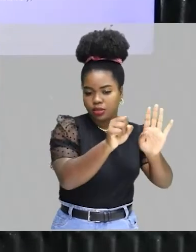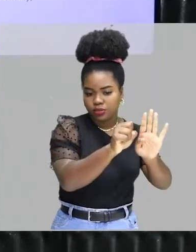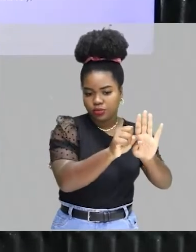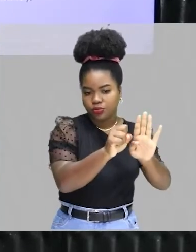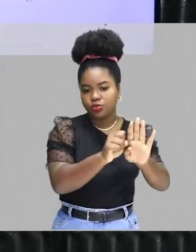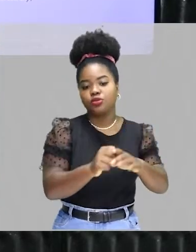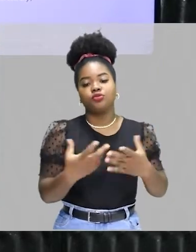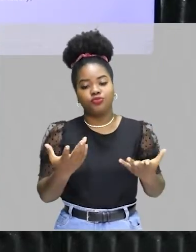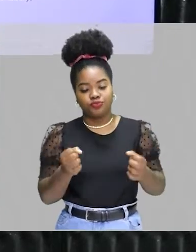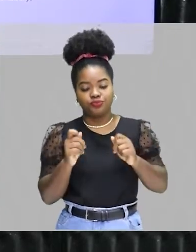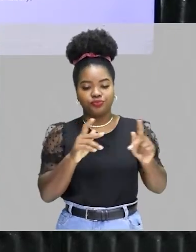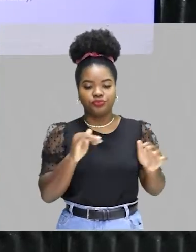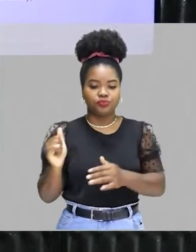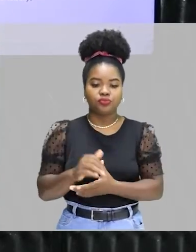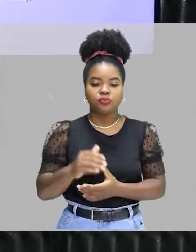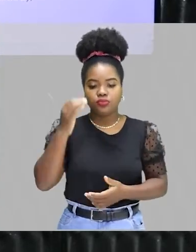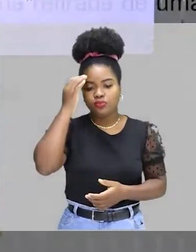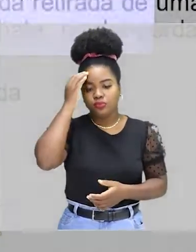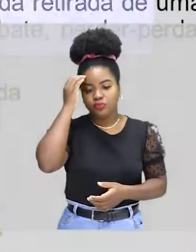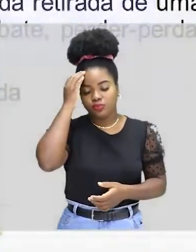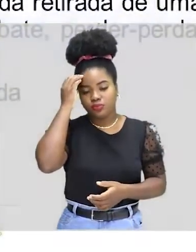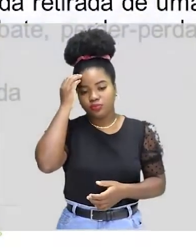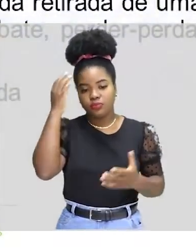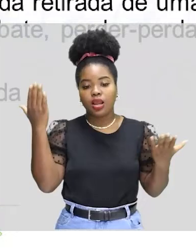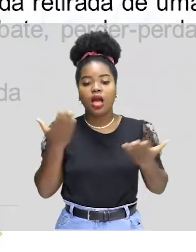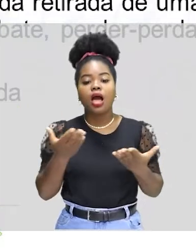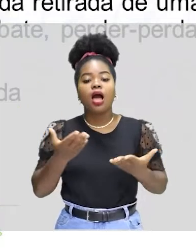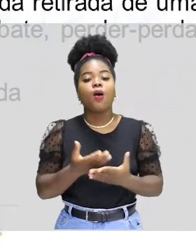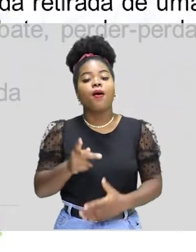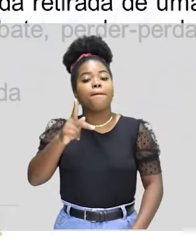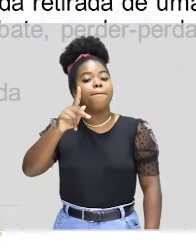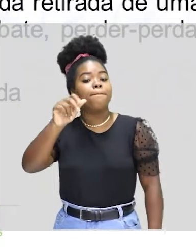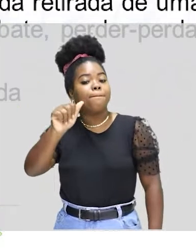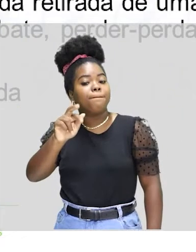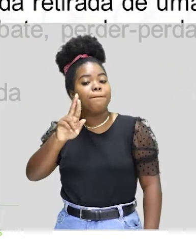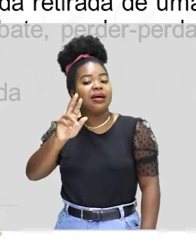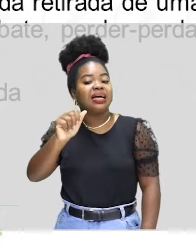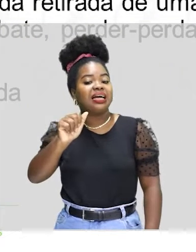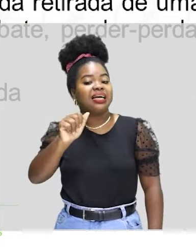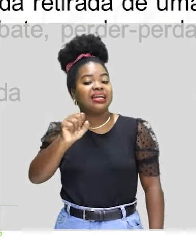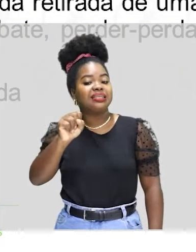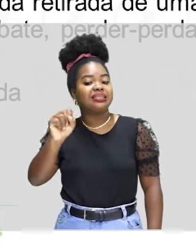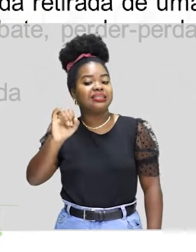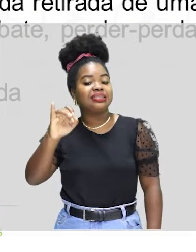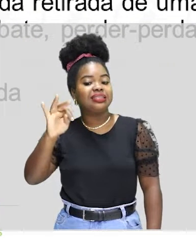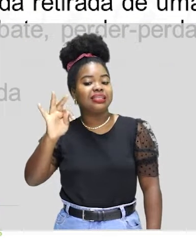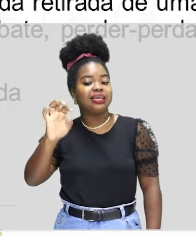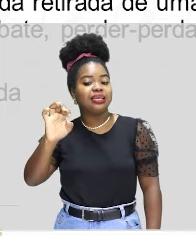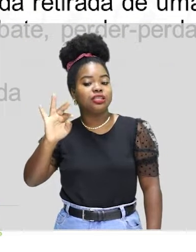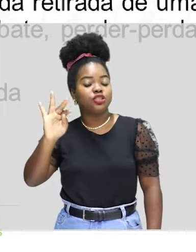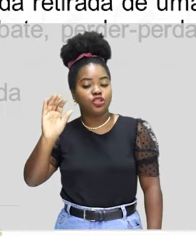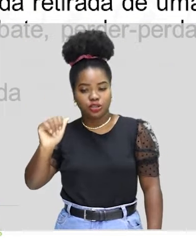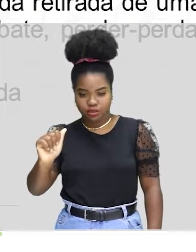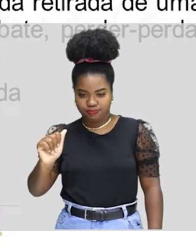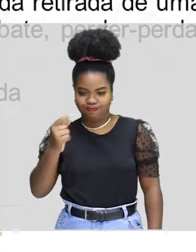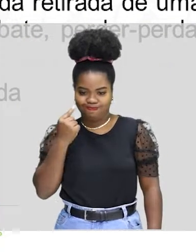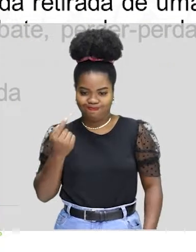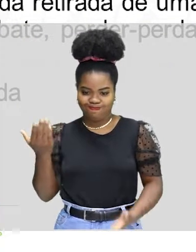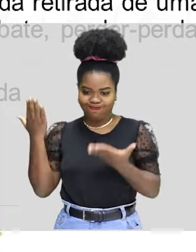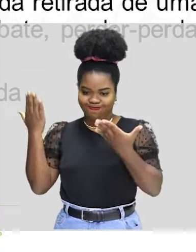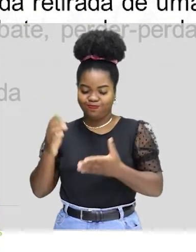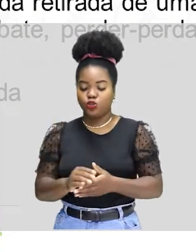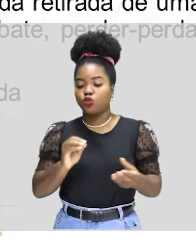bom? Agora, a derivação parassintética ou parassíntese é quando eu coloco um